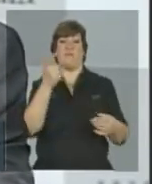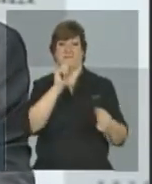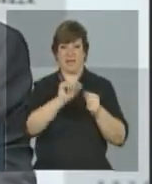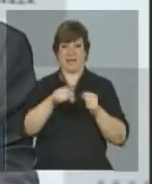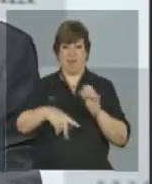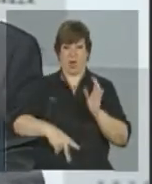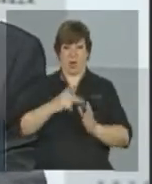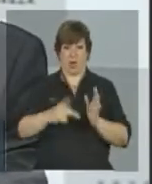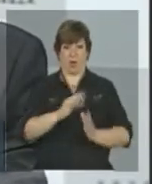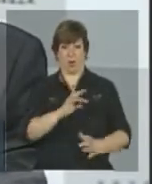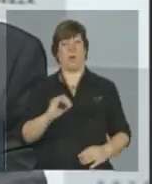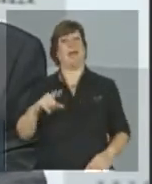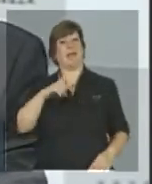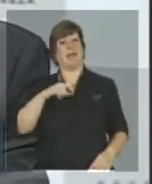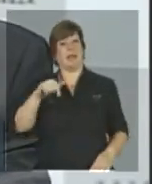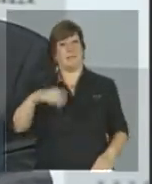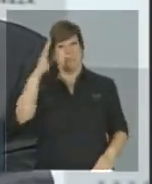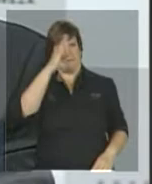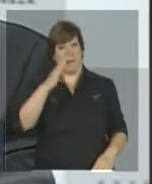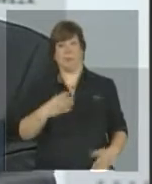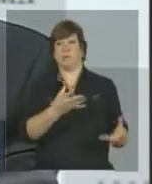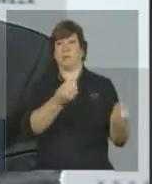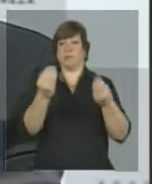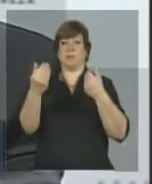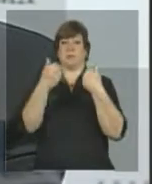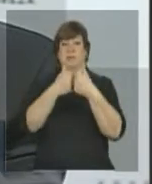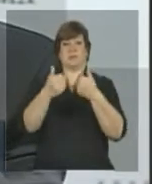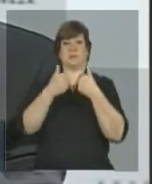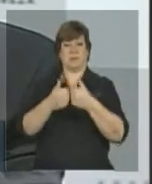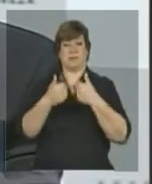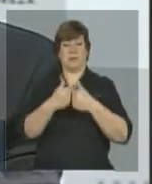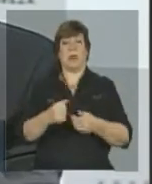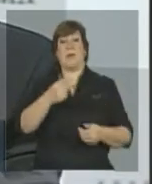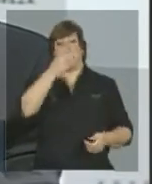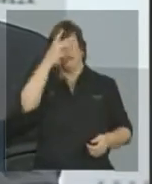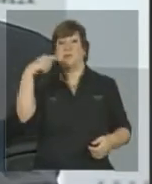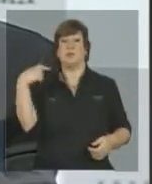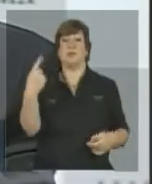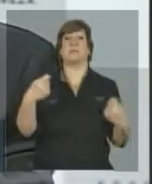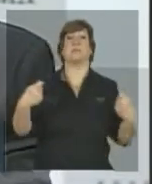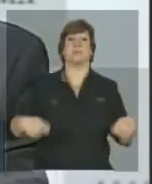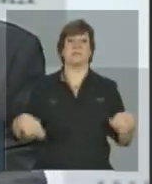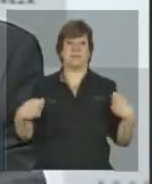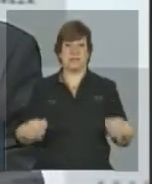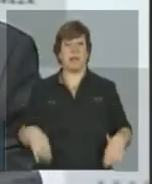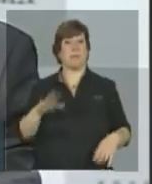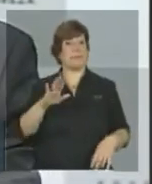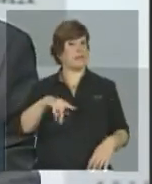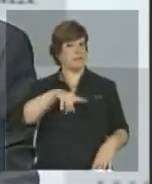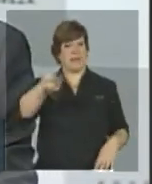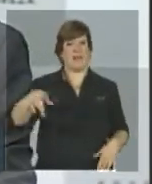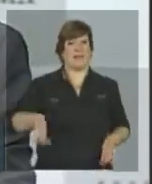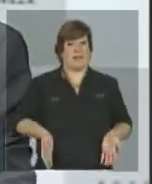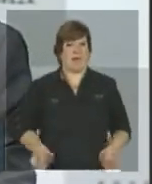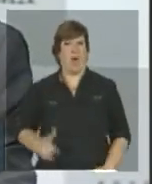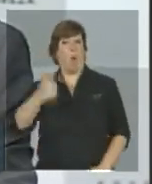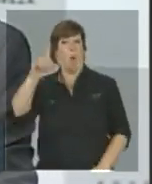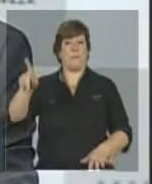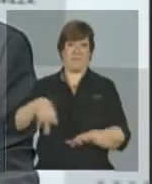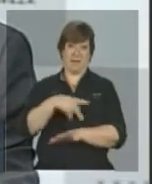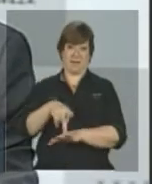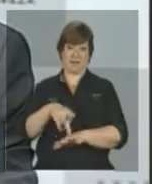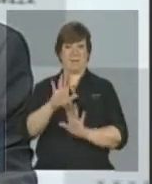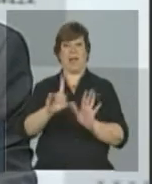Brasil uma série de solicitações de pessoas que precisam de transplantes, mas que não são brasileiros. A legislação